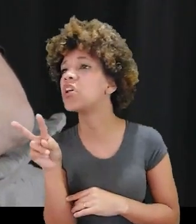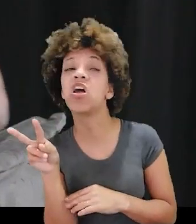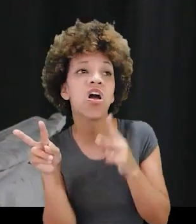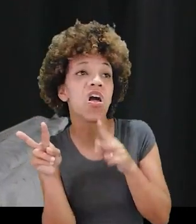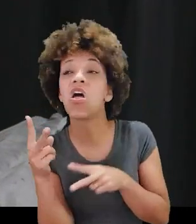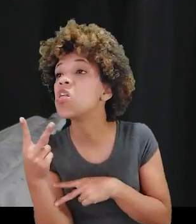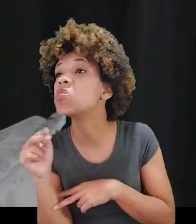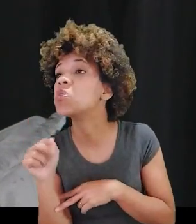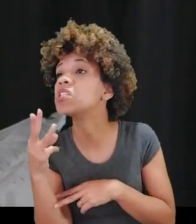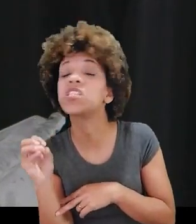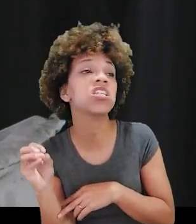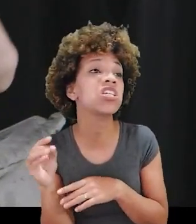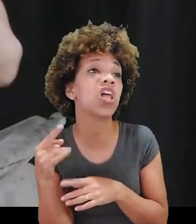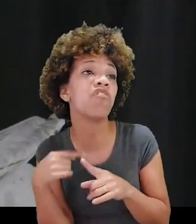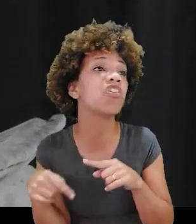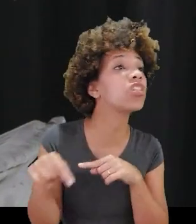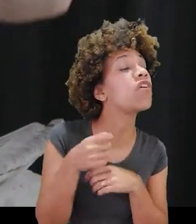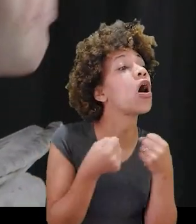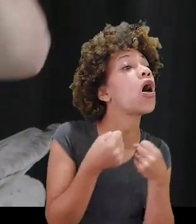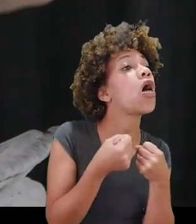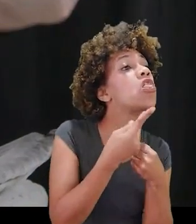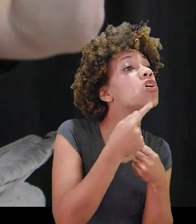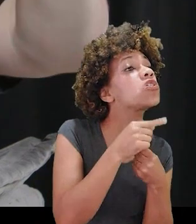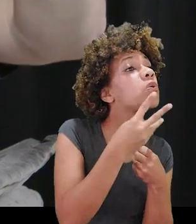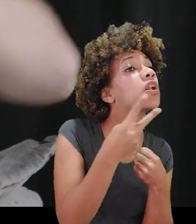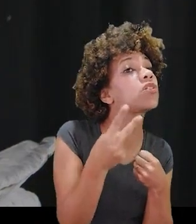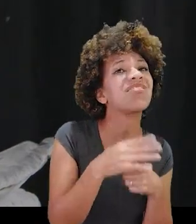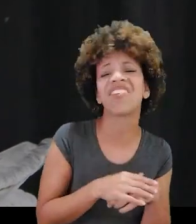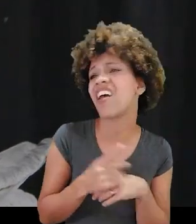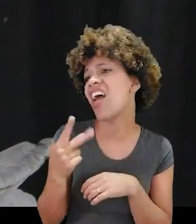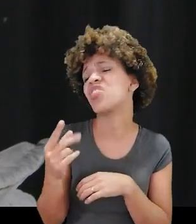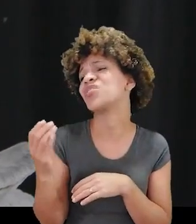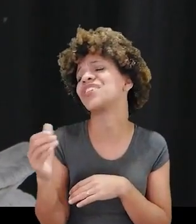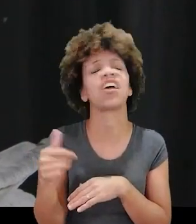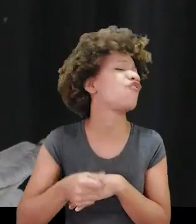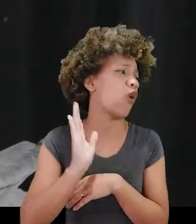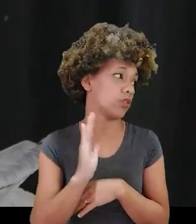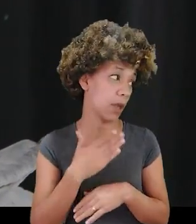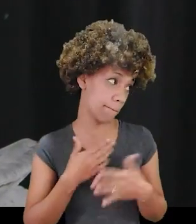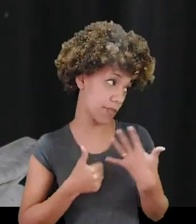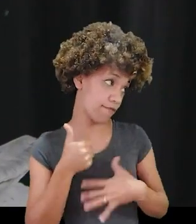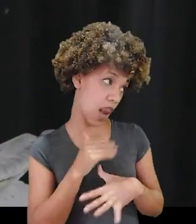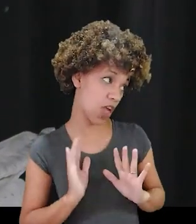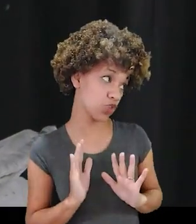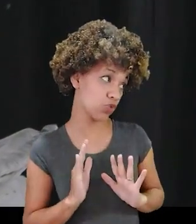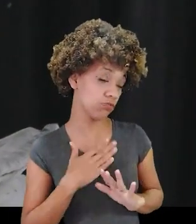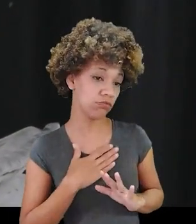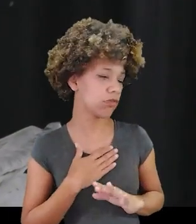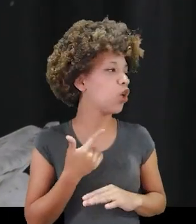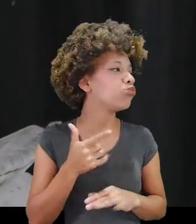eu não fico olhando aqui tá dois e 30 eu vou dar uma volta agora dois e 42 Fala maluco é 12 centavos fiz um privilégio